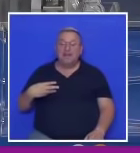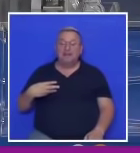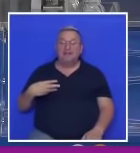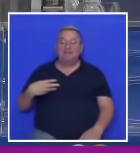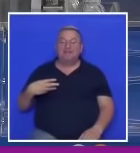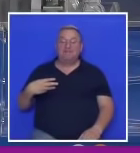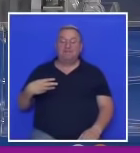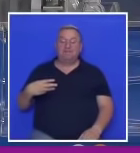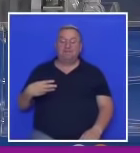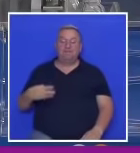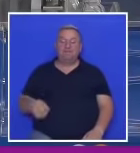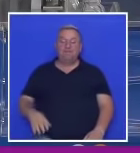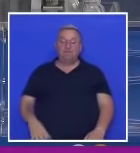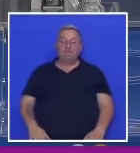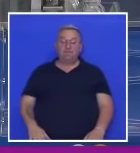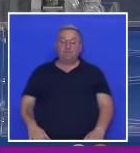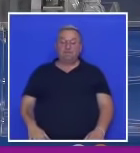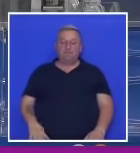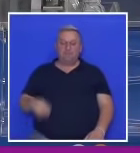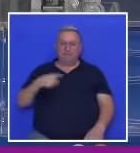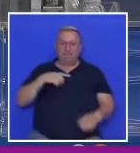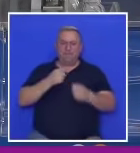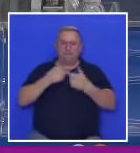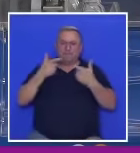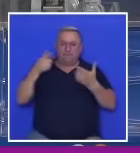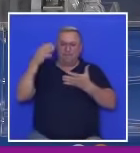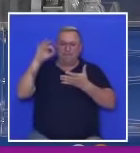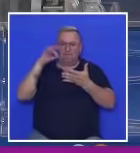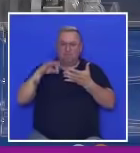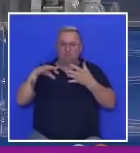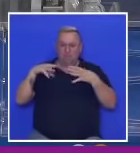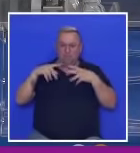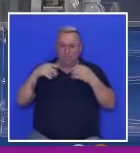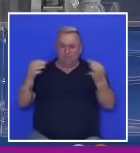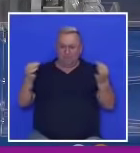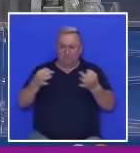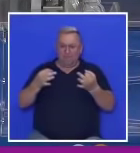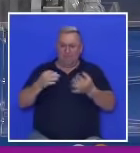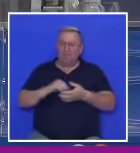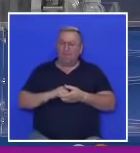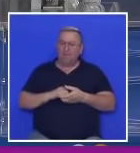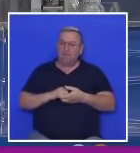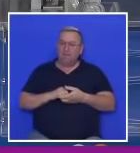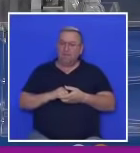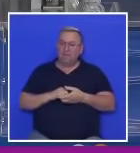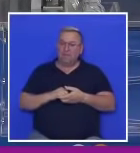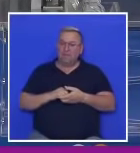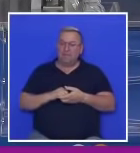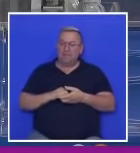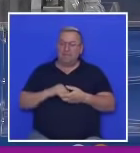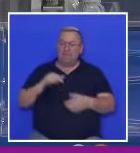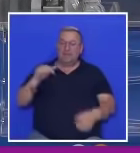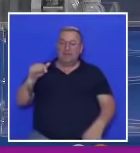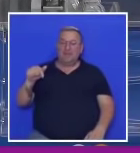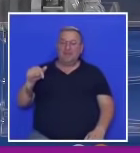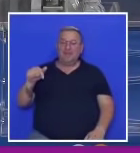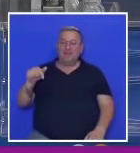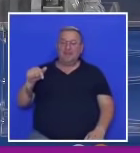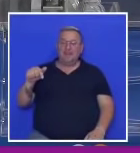23. E aí, tá com sorte? Tá anotando? Bola preta, número